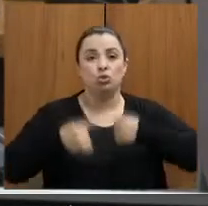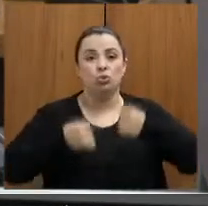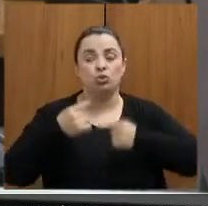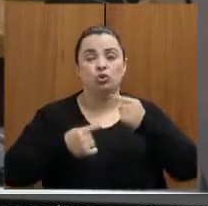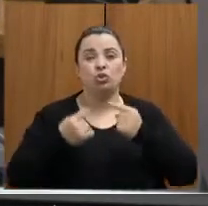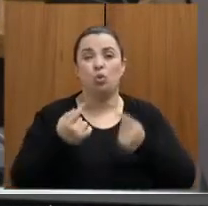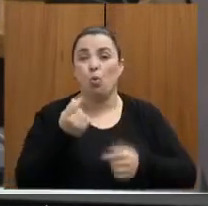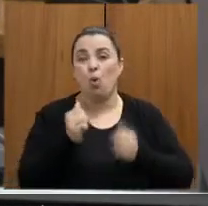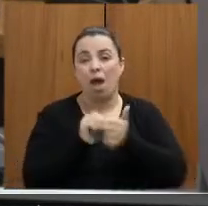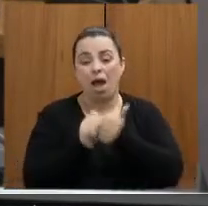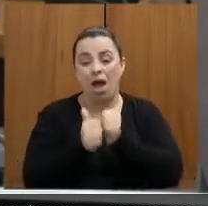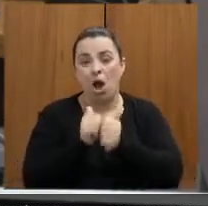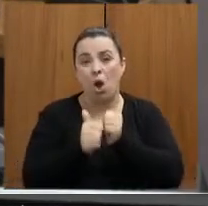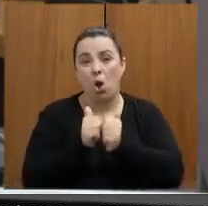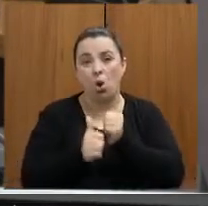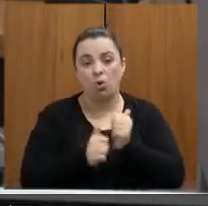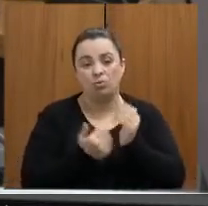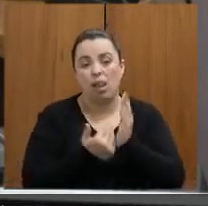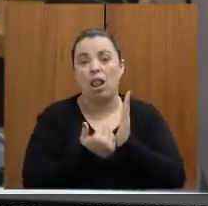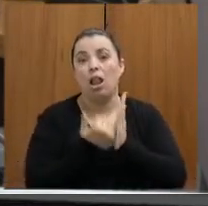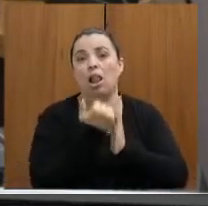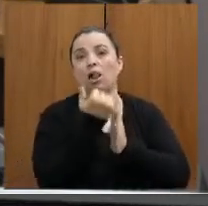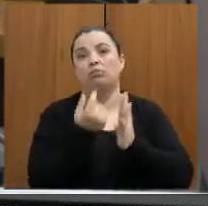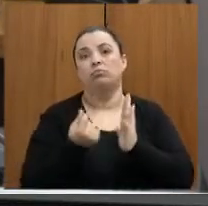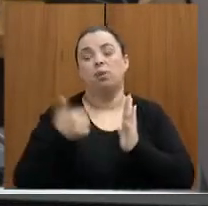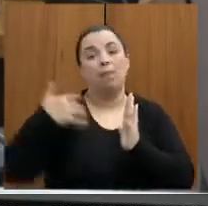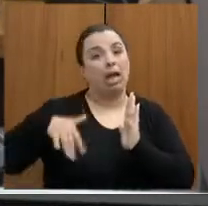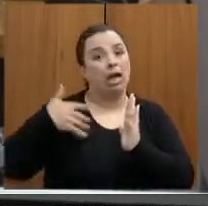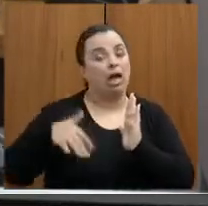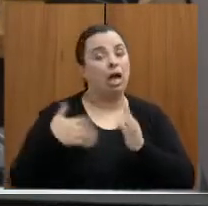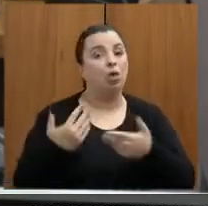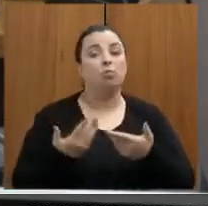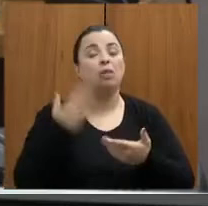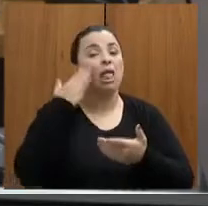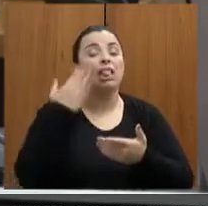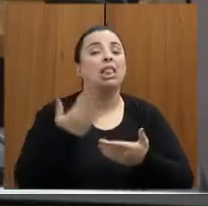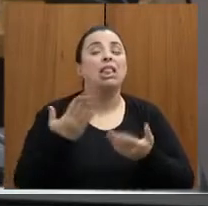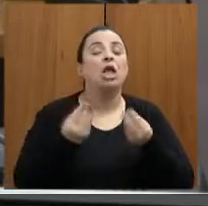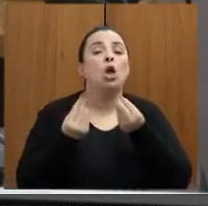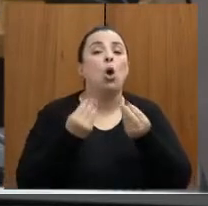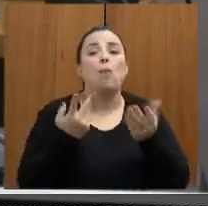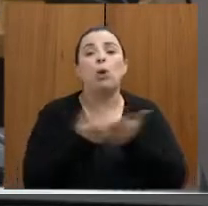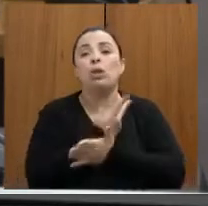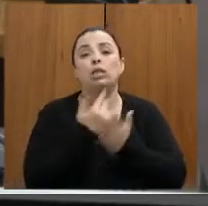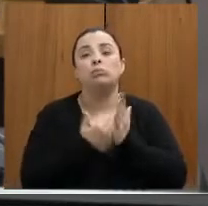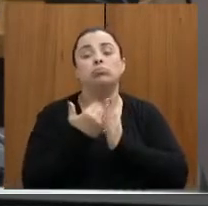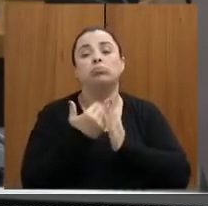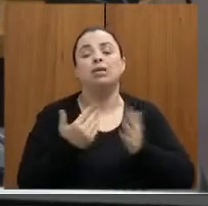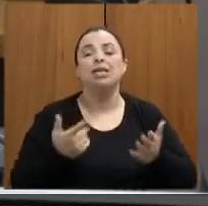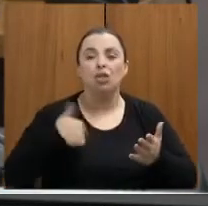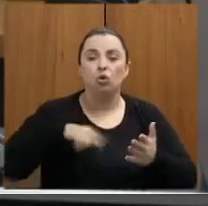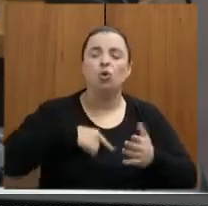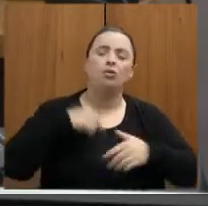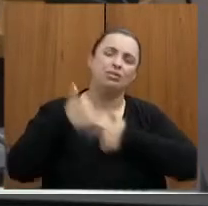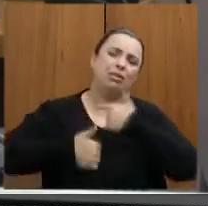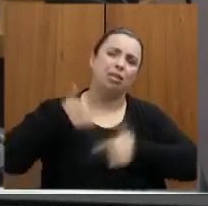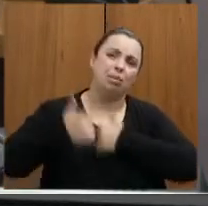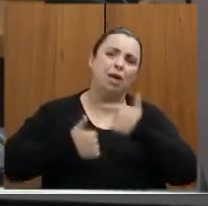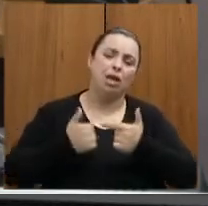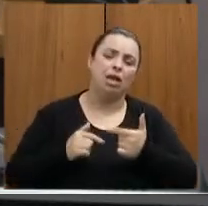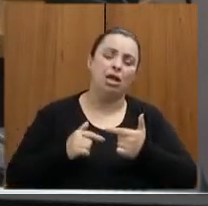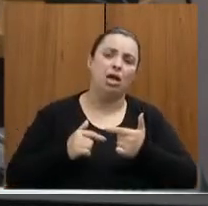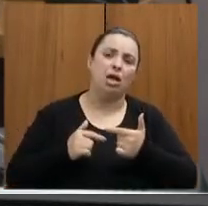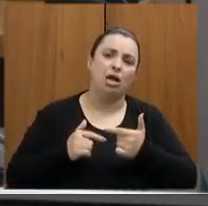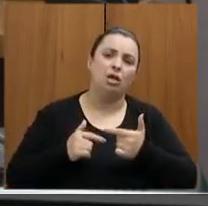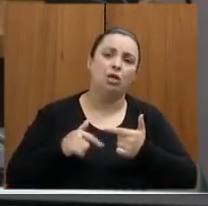no arroz como a gente fez aqui para entender especificamente que levou aquilo né enfim são vários trabalhos a que a gente faz na